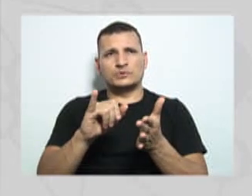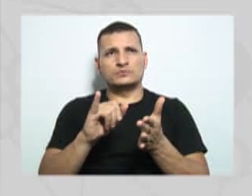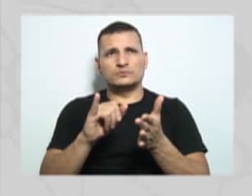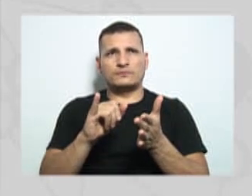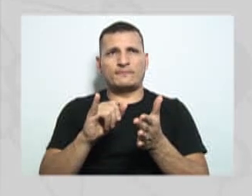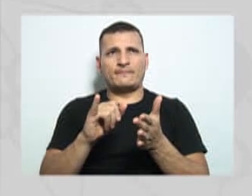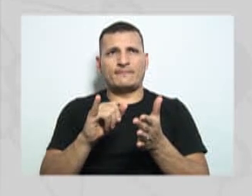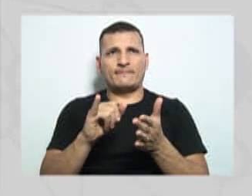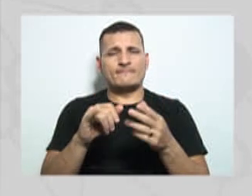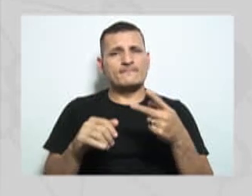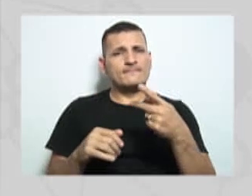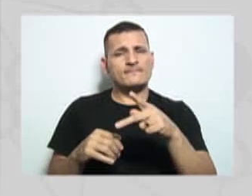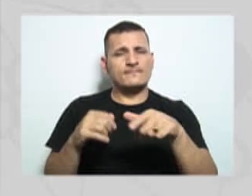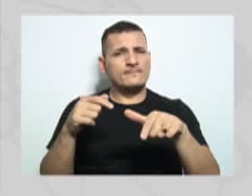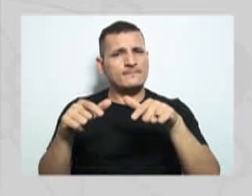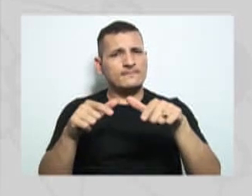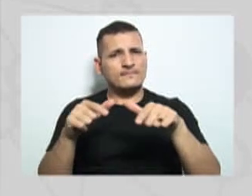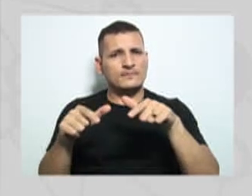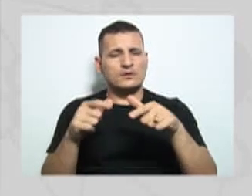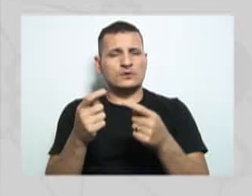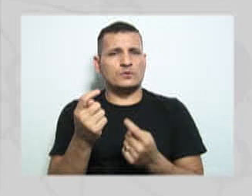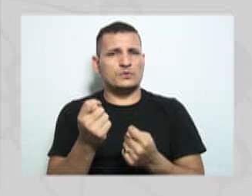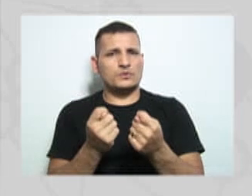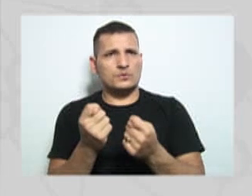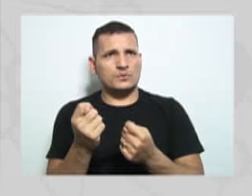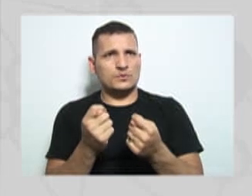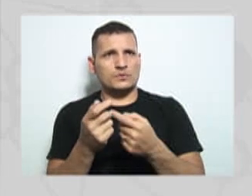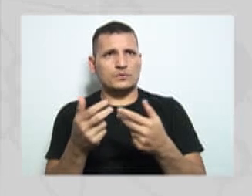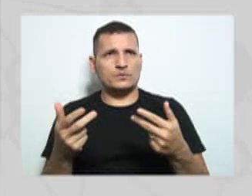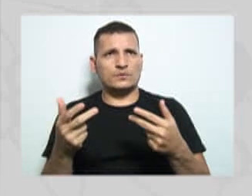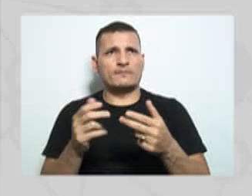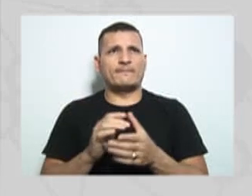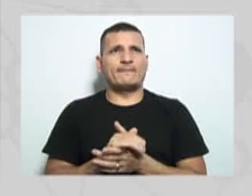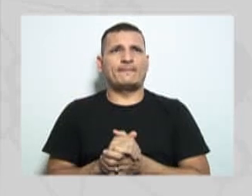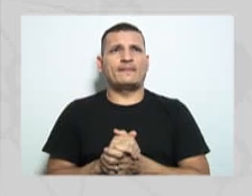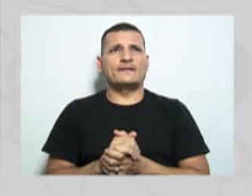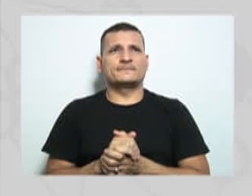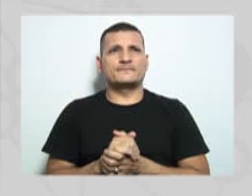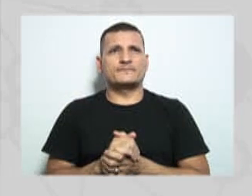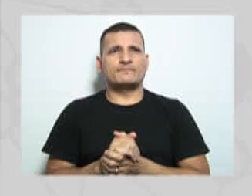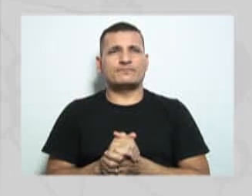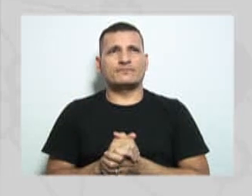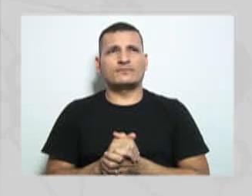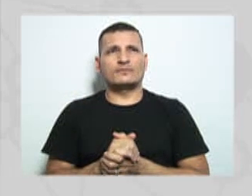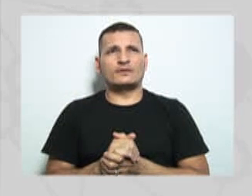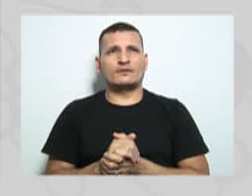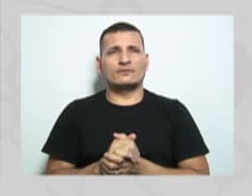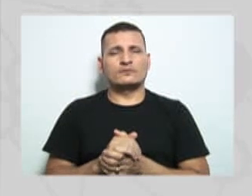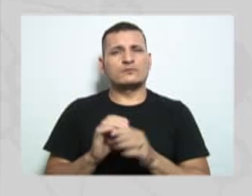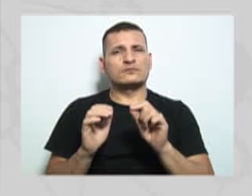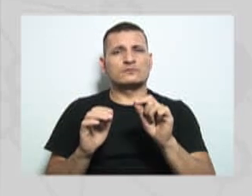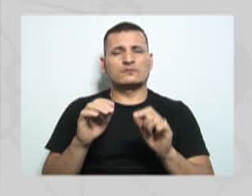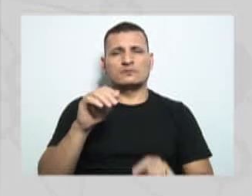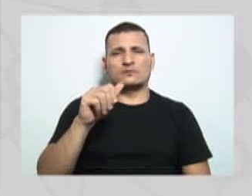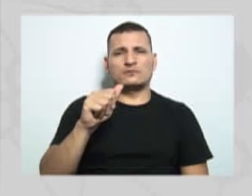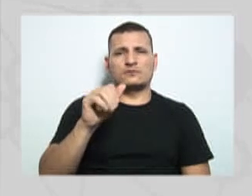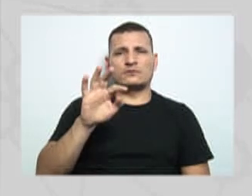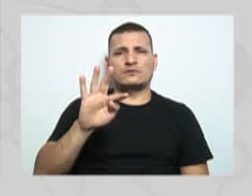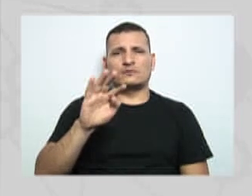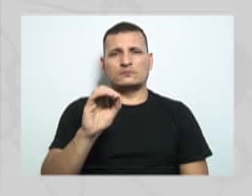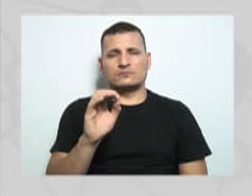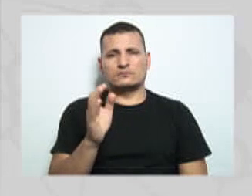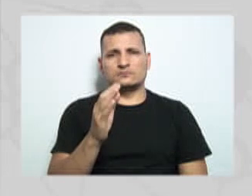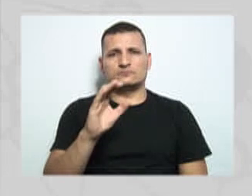suas atividades econômicas de proveito comum, ou seja, o ato